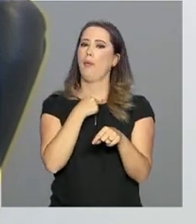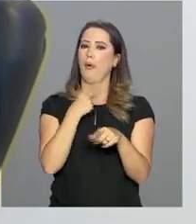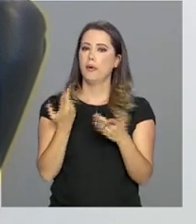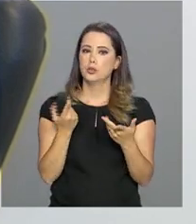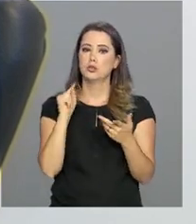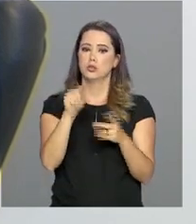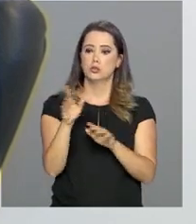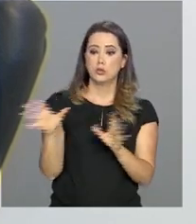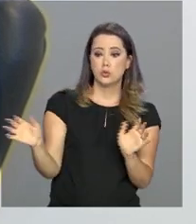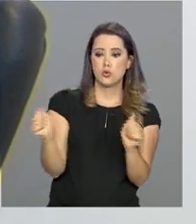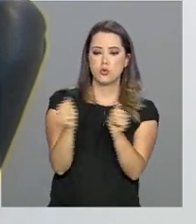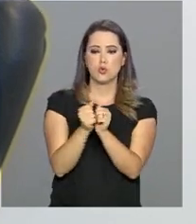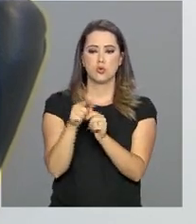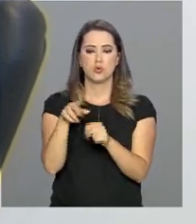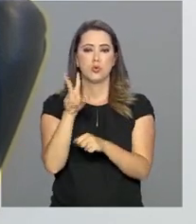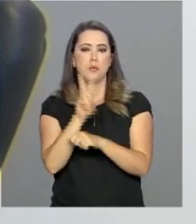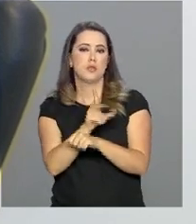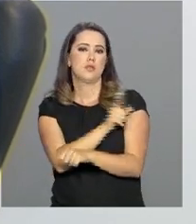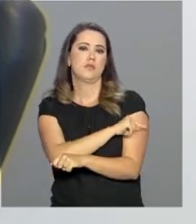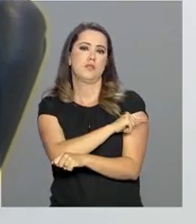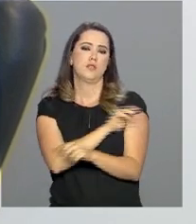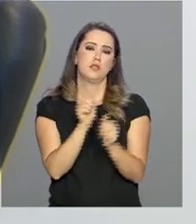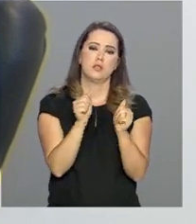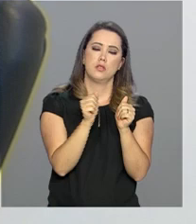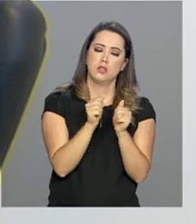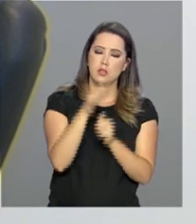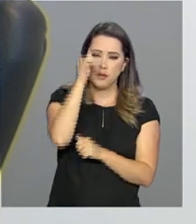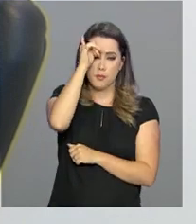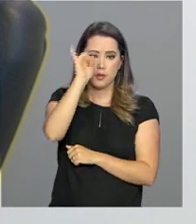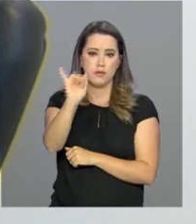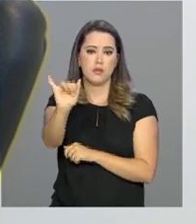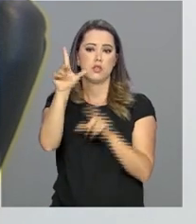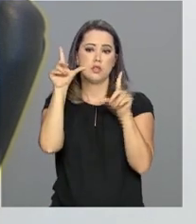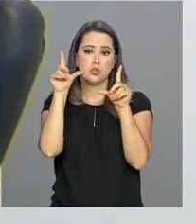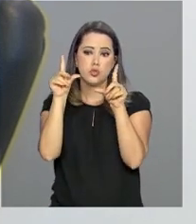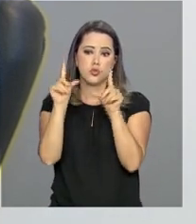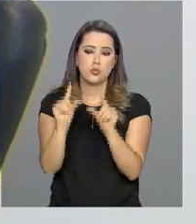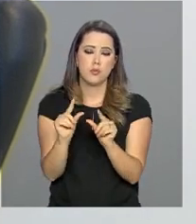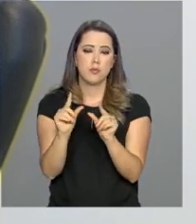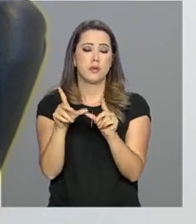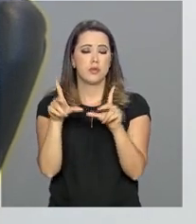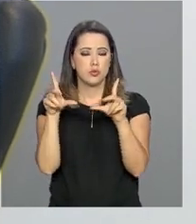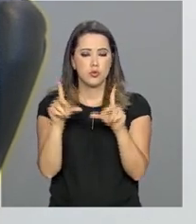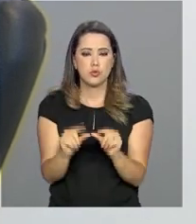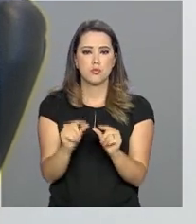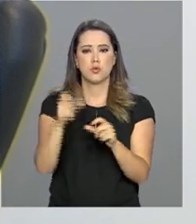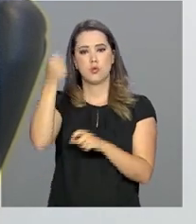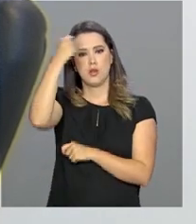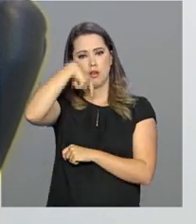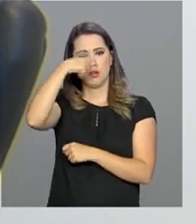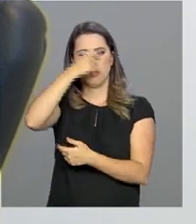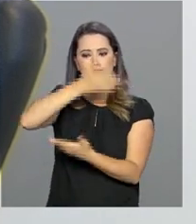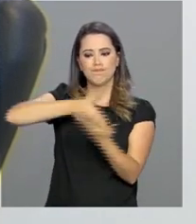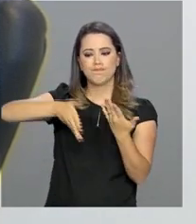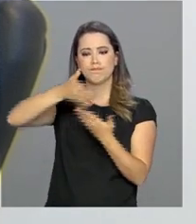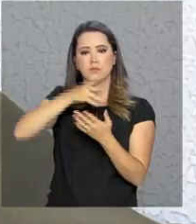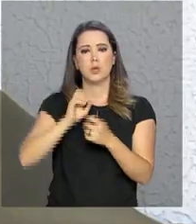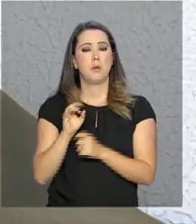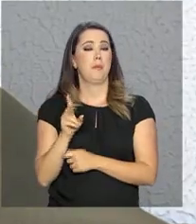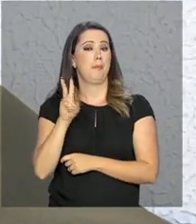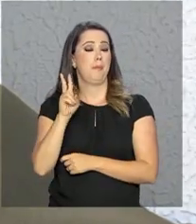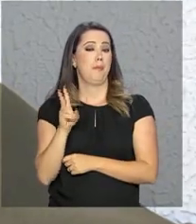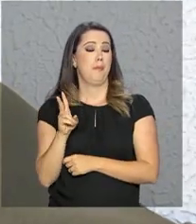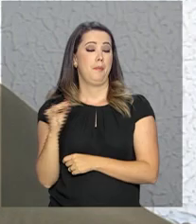forma, nós juntamos, né, essas medidas com a vacinação e você há uma diminuição da circulação do vírus de influenza, principalmente no inverno.